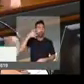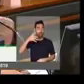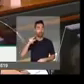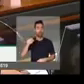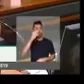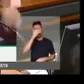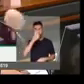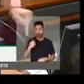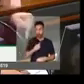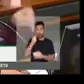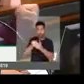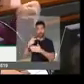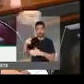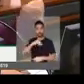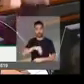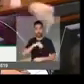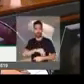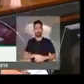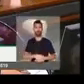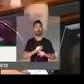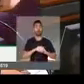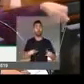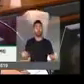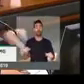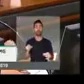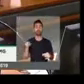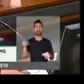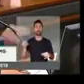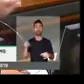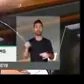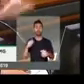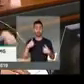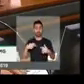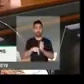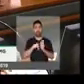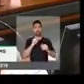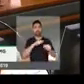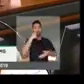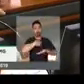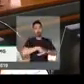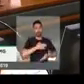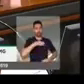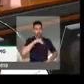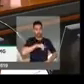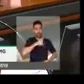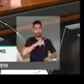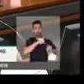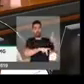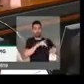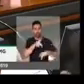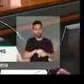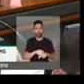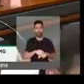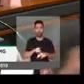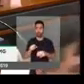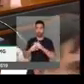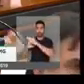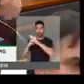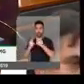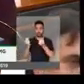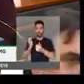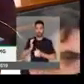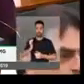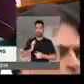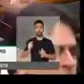de quem paga seu salário eu também tô aqui pra falar fala dos que pagam menos falar que é o povo brasileiro eo povo brasileiro lá fora fala